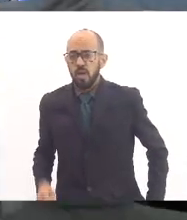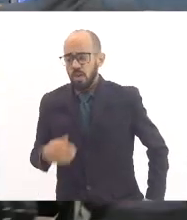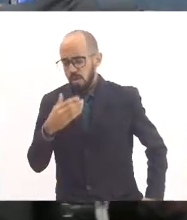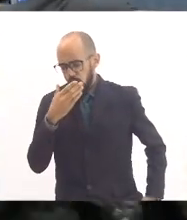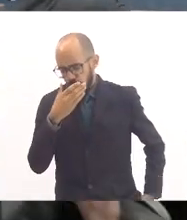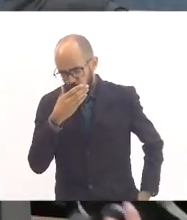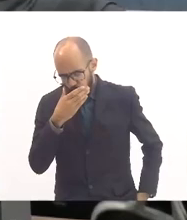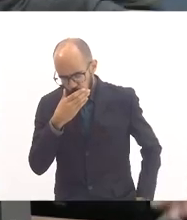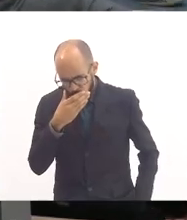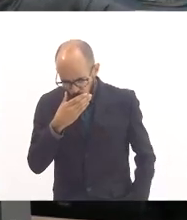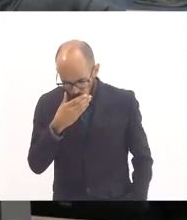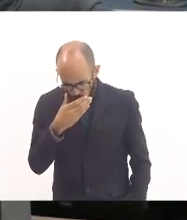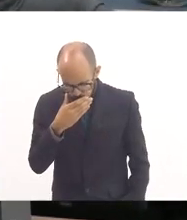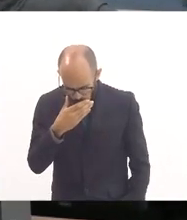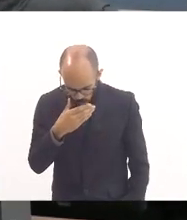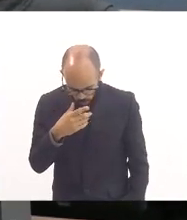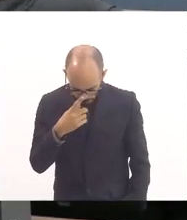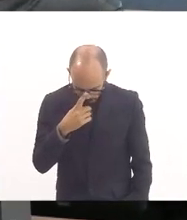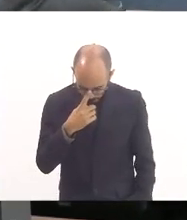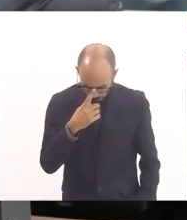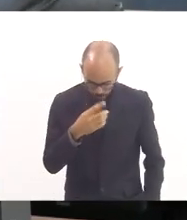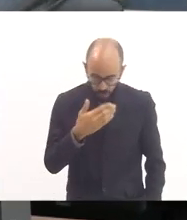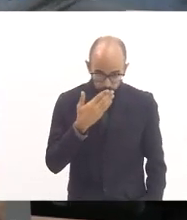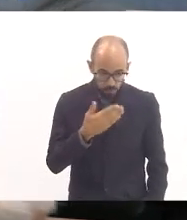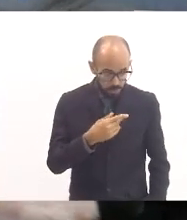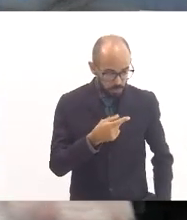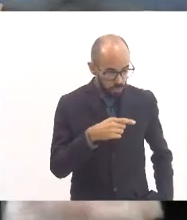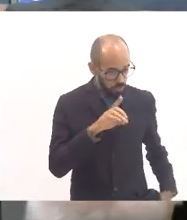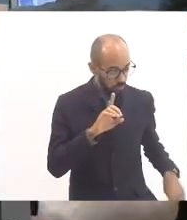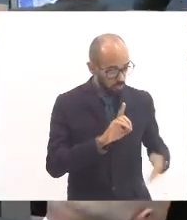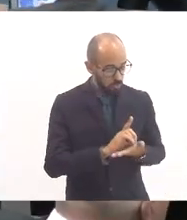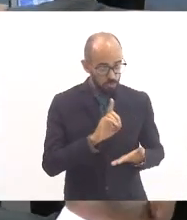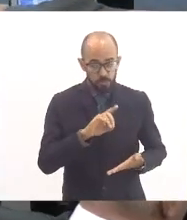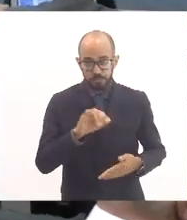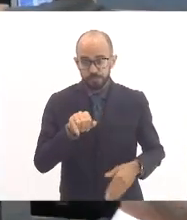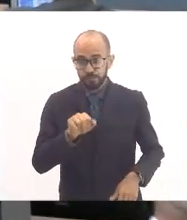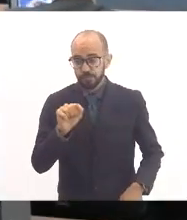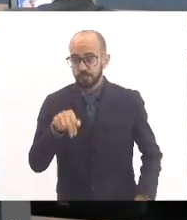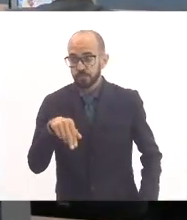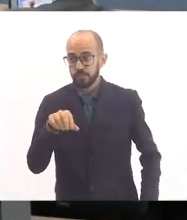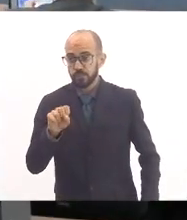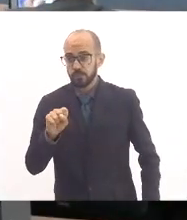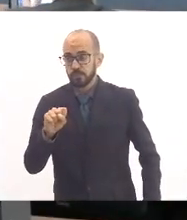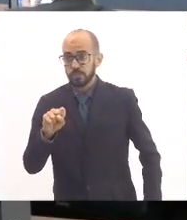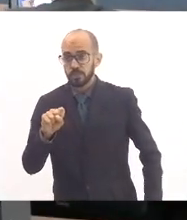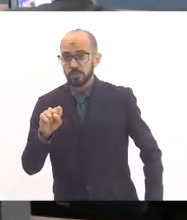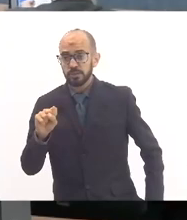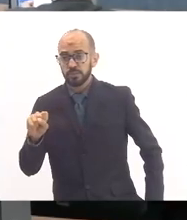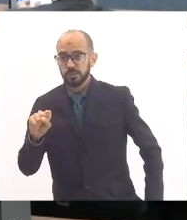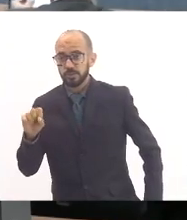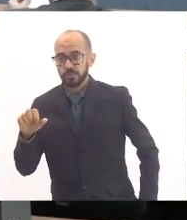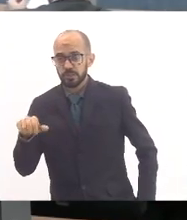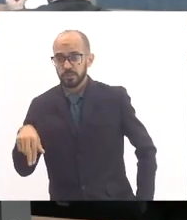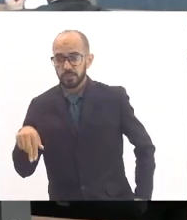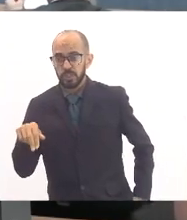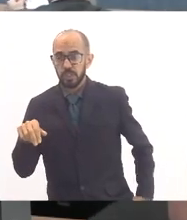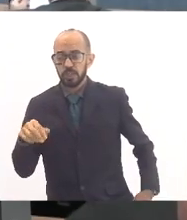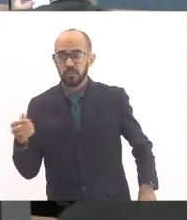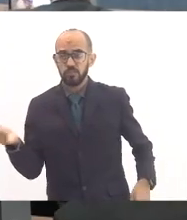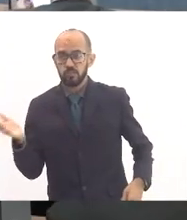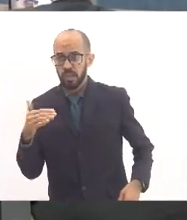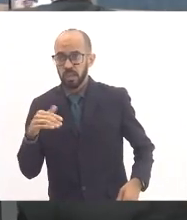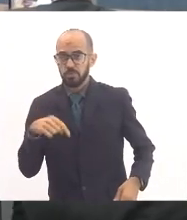o Tom pedir que o doutor já saí da frente aqui conosco compõem a mesa conosco